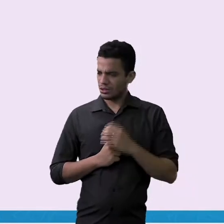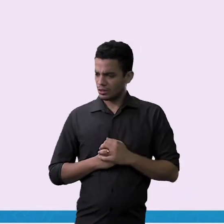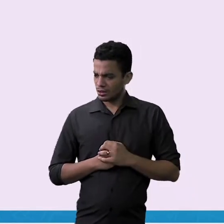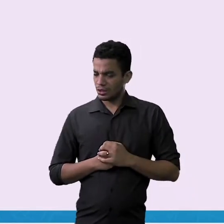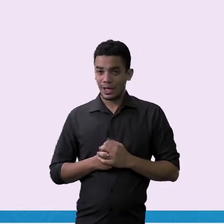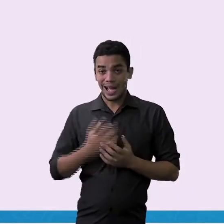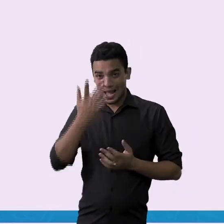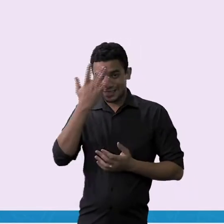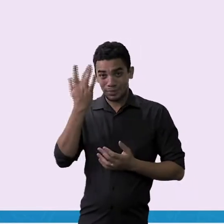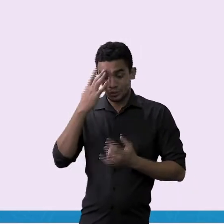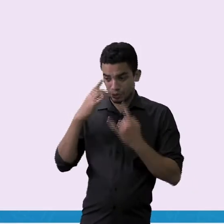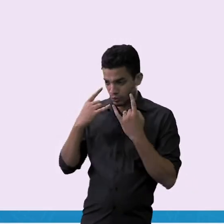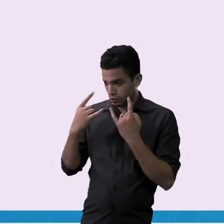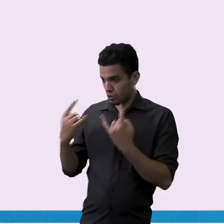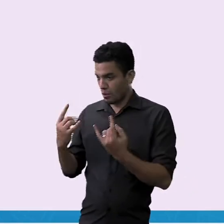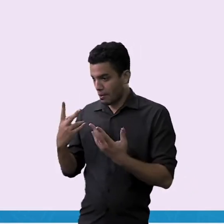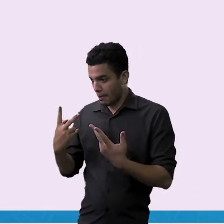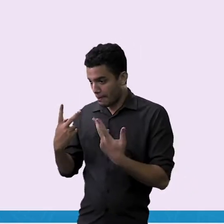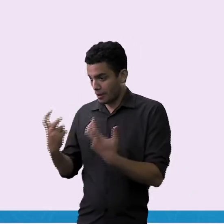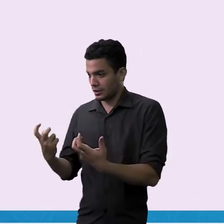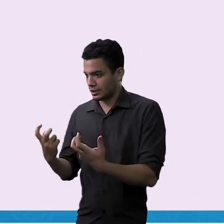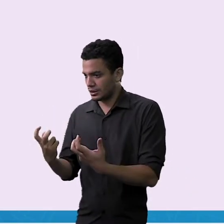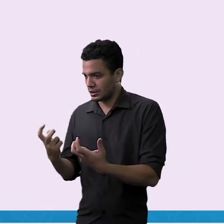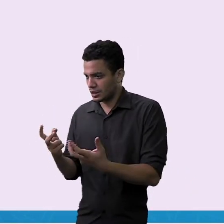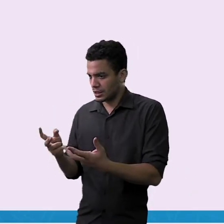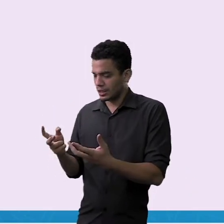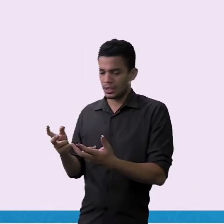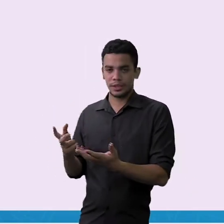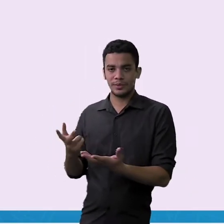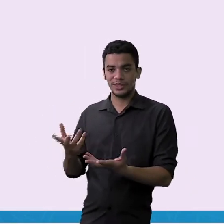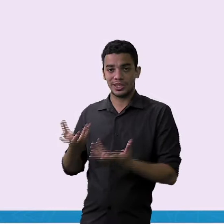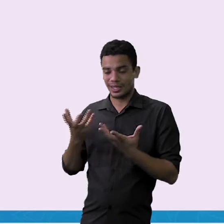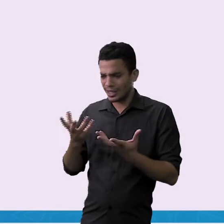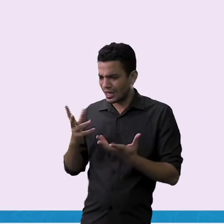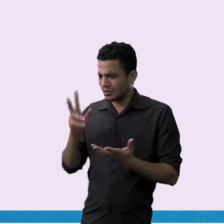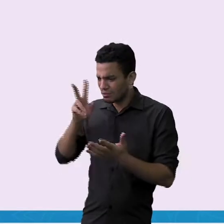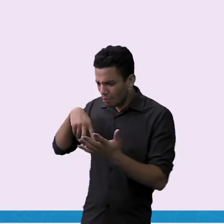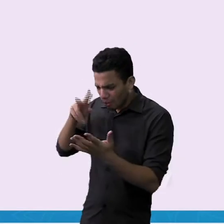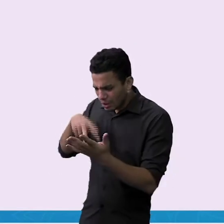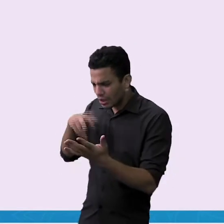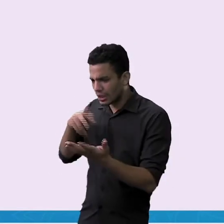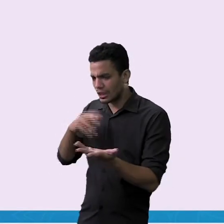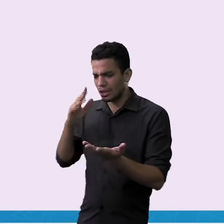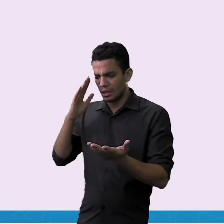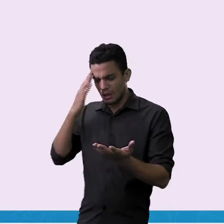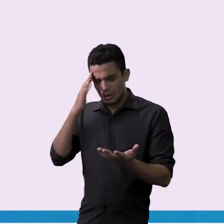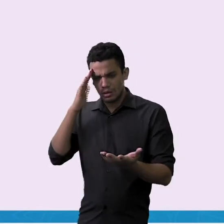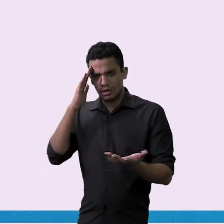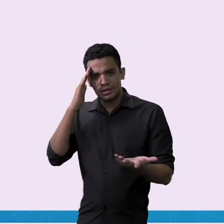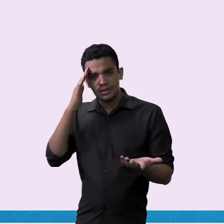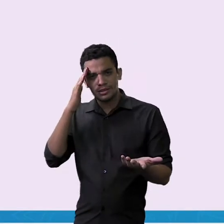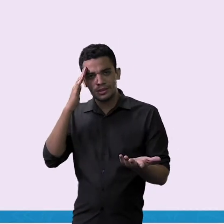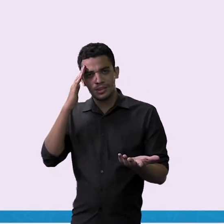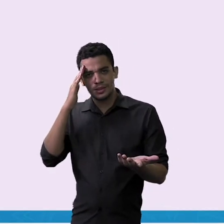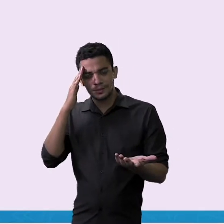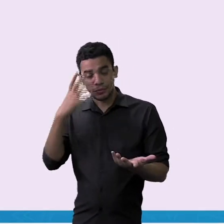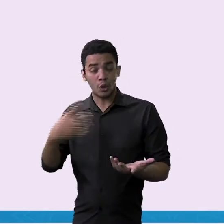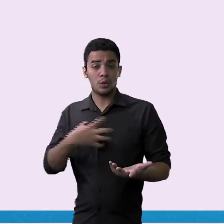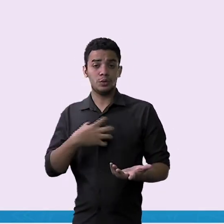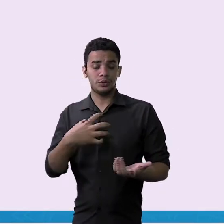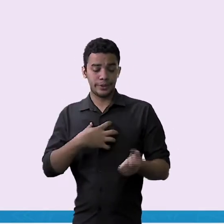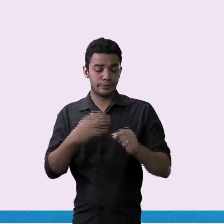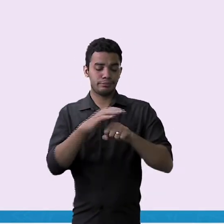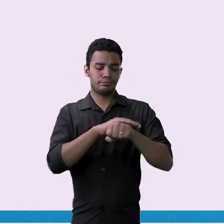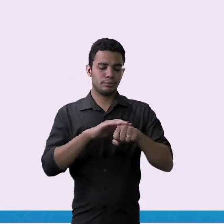seja, aquela linguagem que a gente utiliza no dia a dia, bem próximo, né, do nosso cotidiano. Por